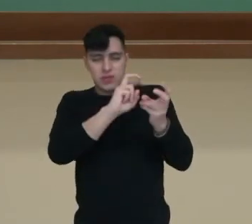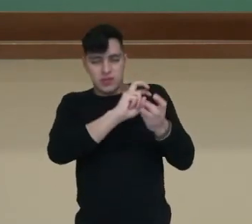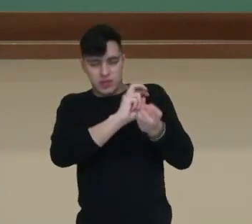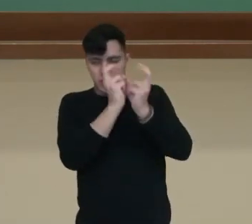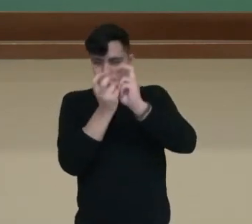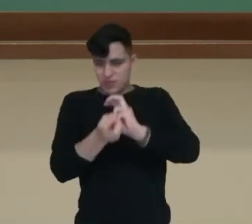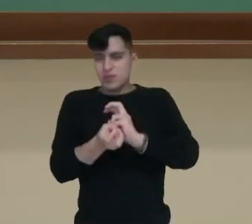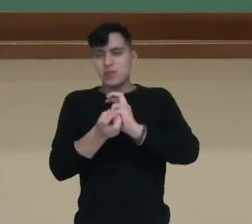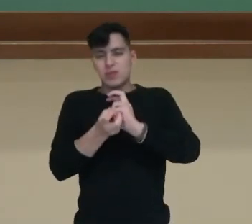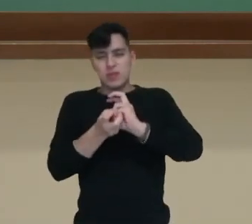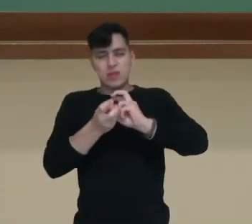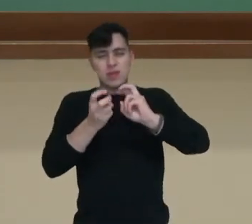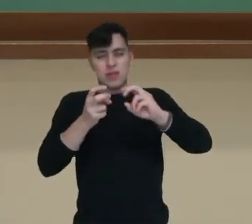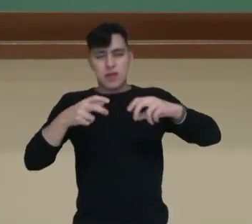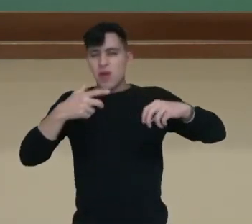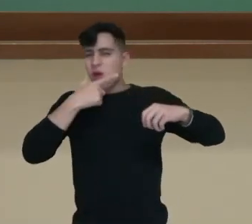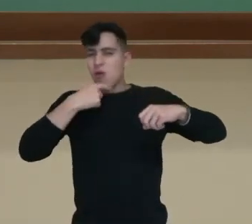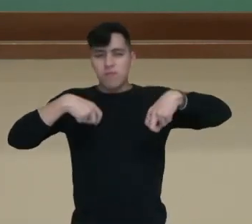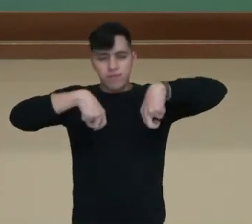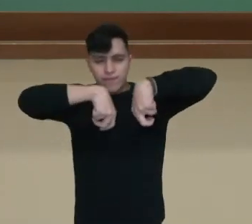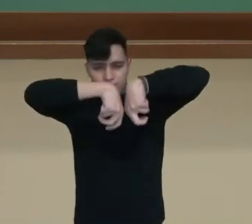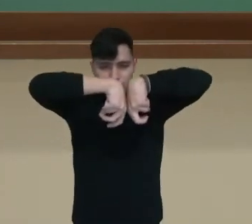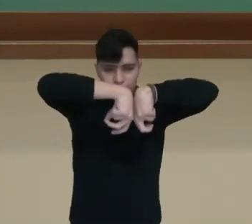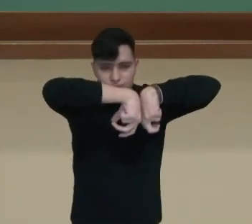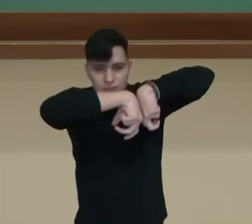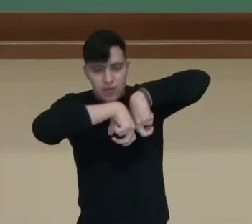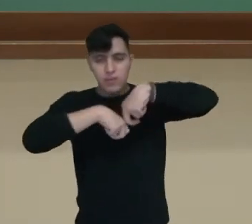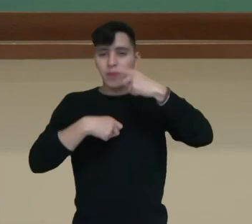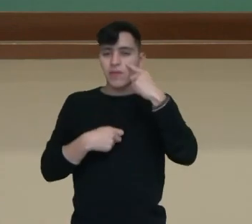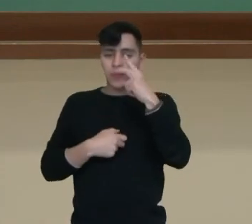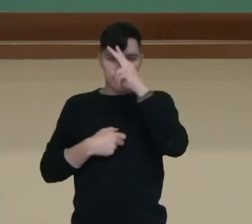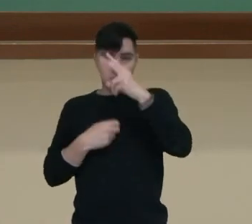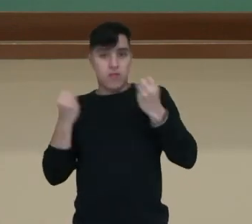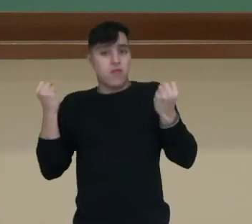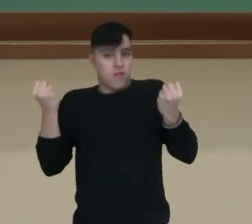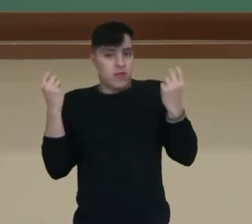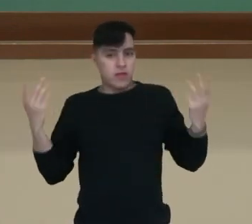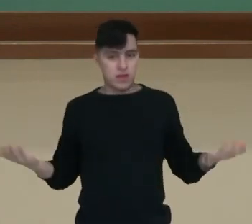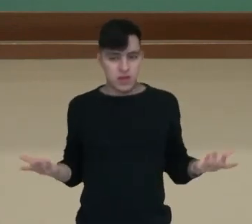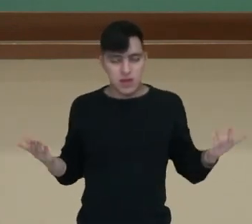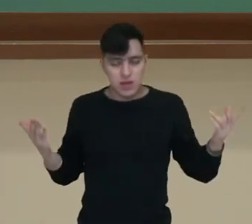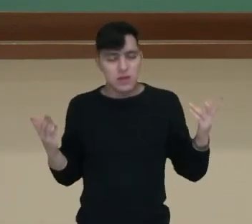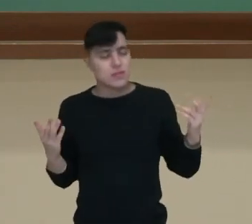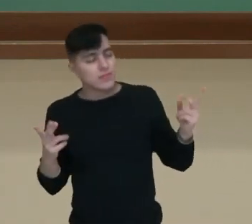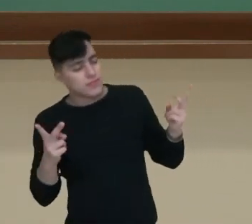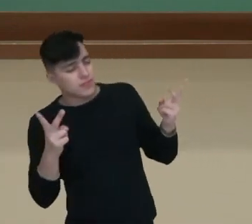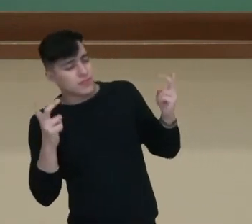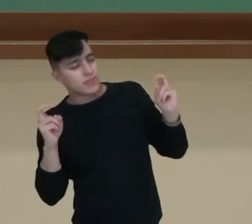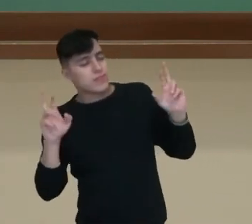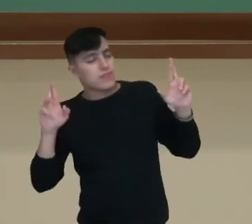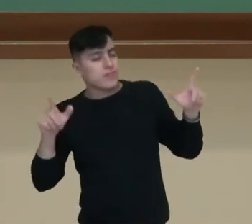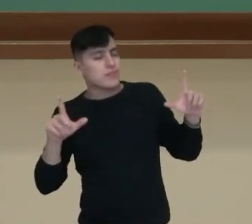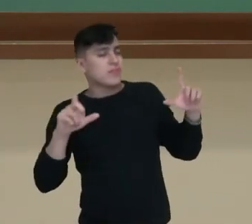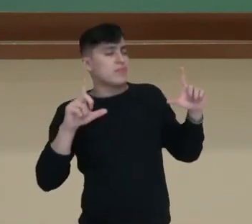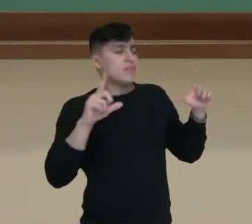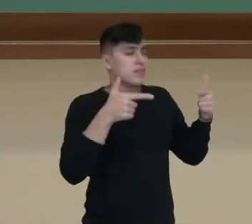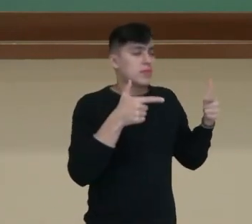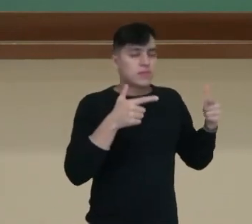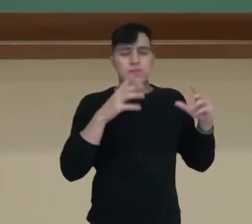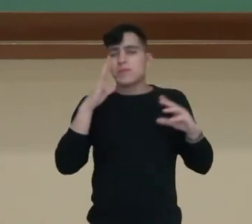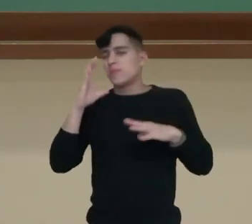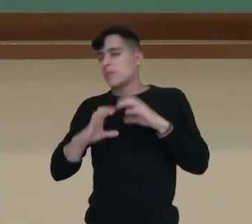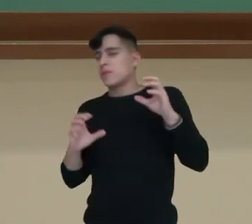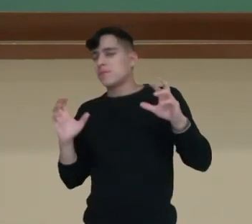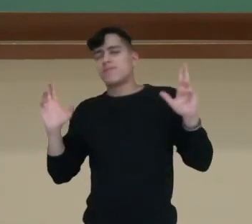Uca-Uca, né? Que é para ver a força dos jovens e tudo. E diferenciamos no final luta e briga, que não tem nada